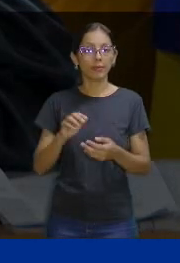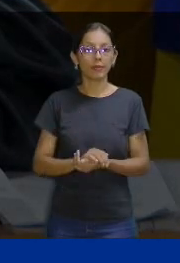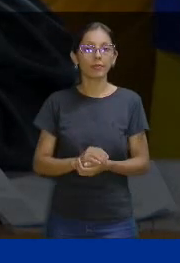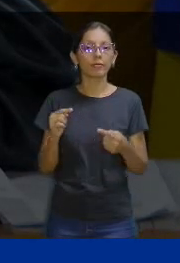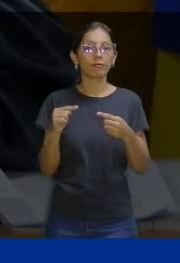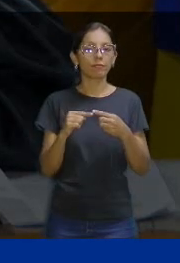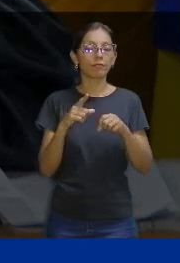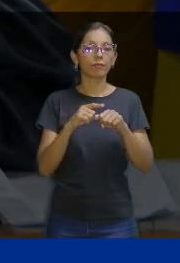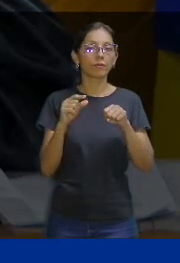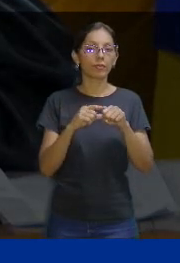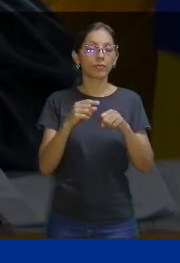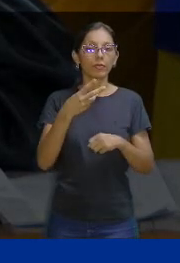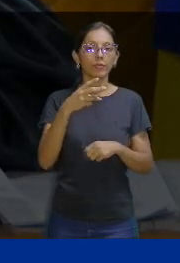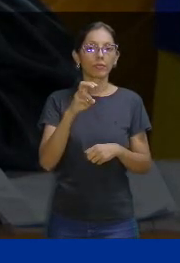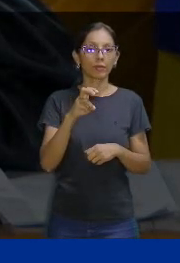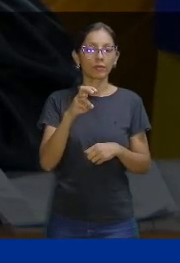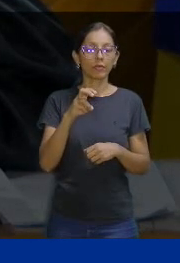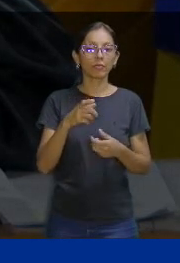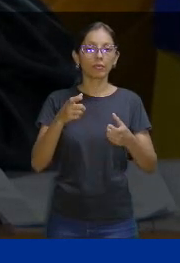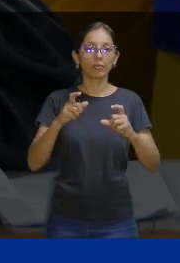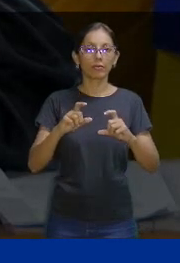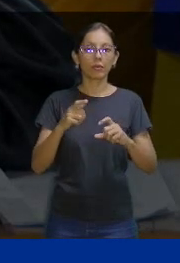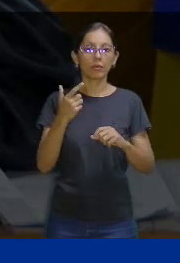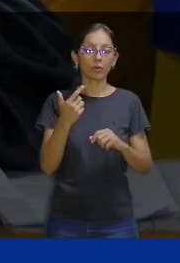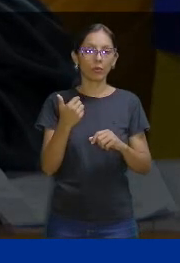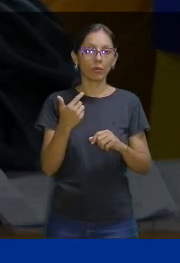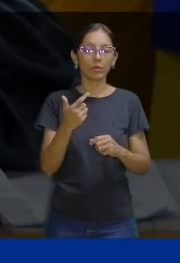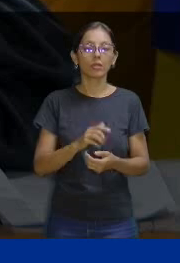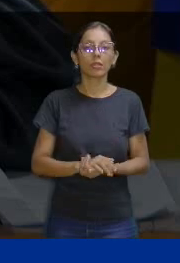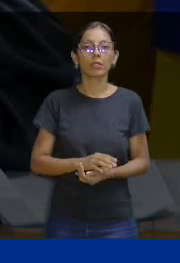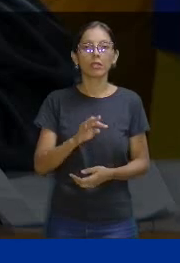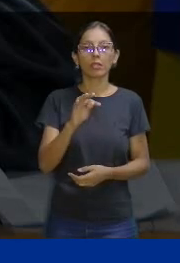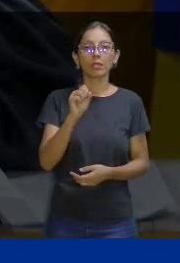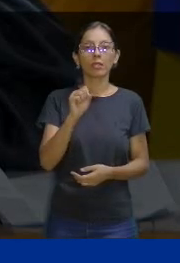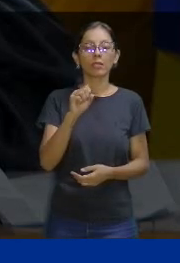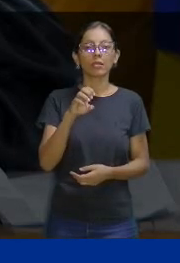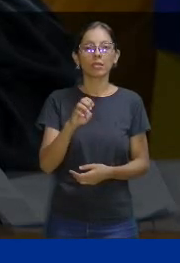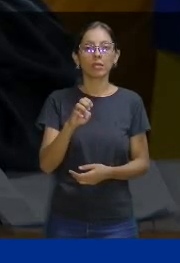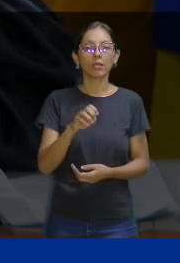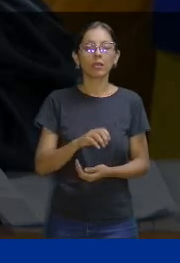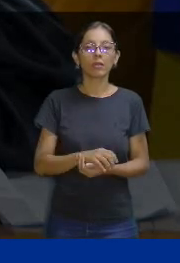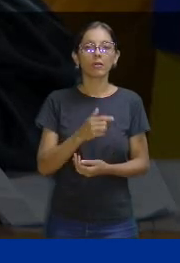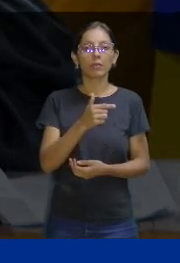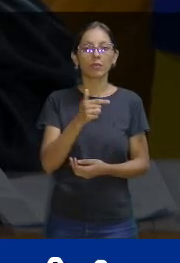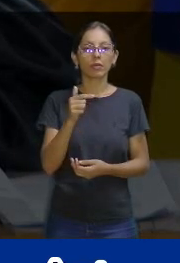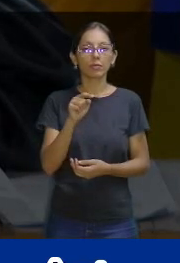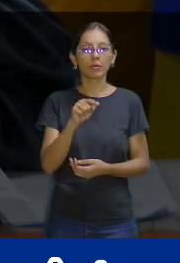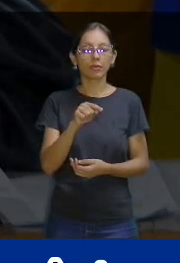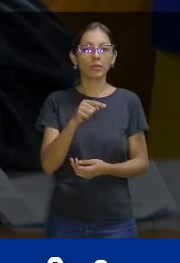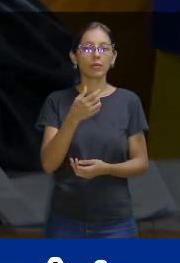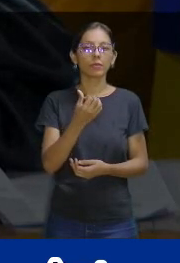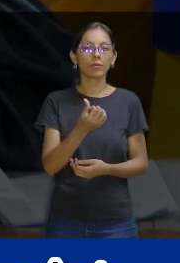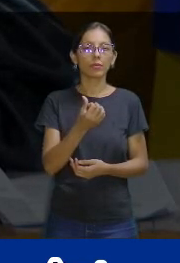artigo 35, parágrafo 12 da Resolução TSE 23.607, bem como aos princípios constitucionais da